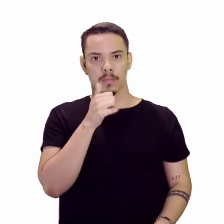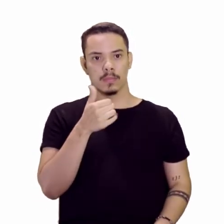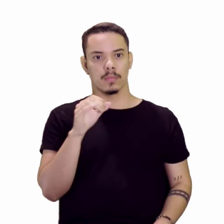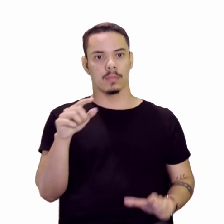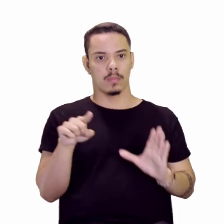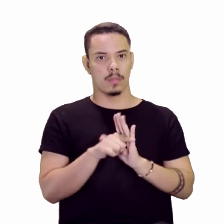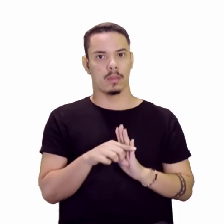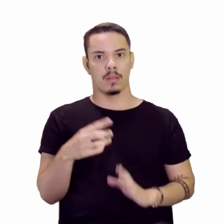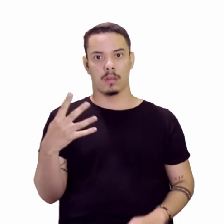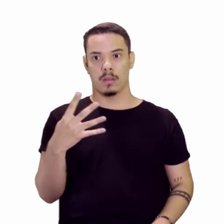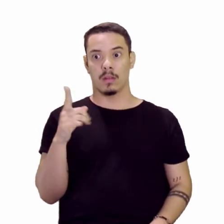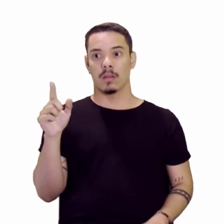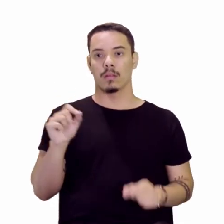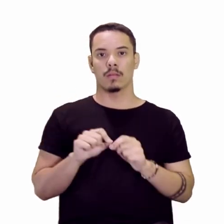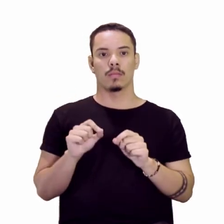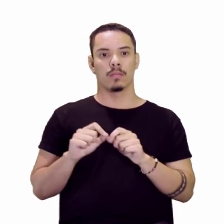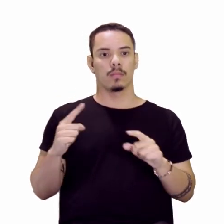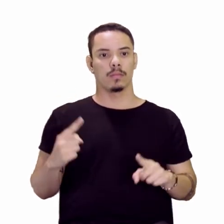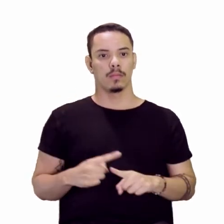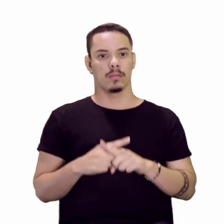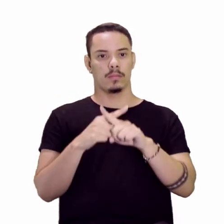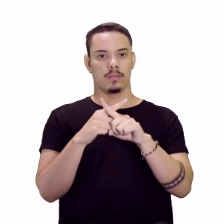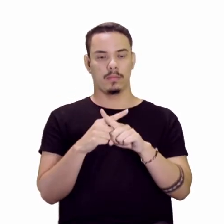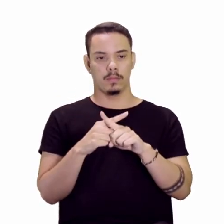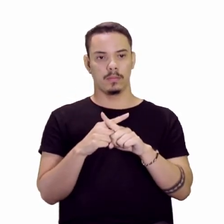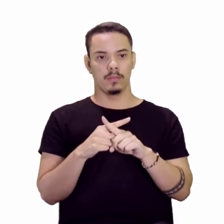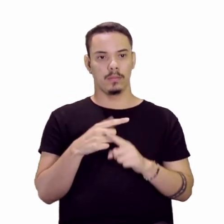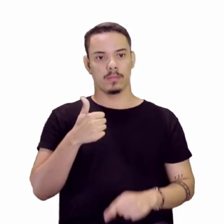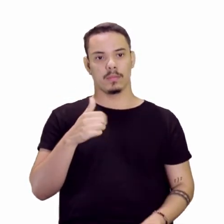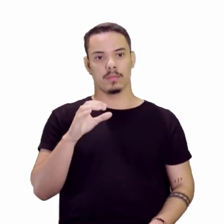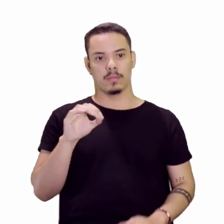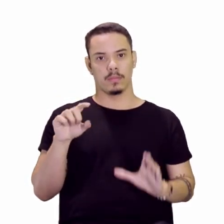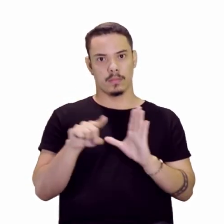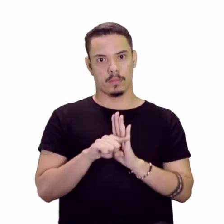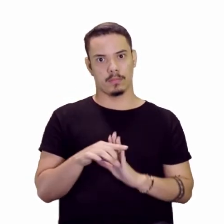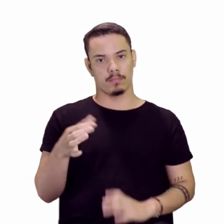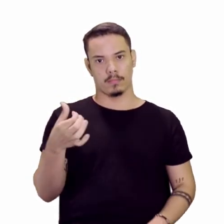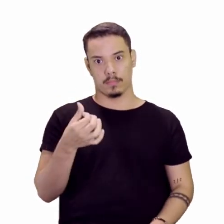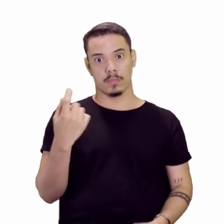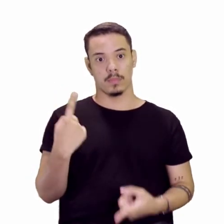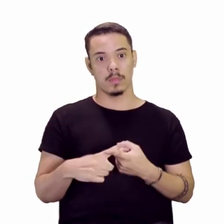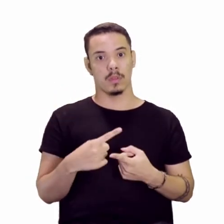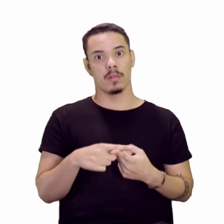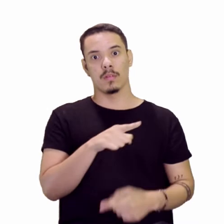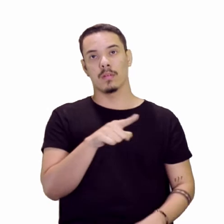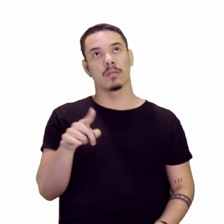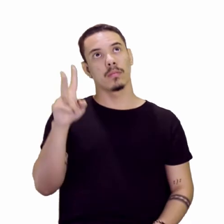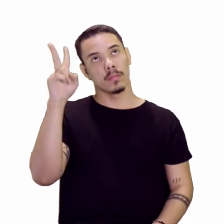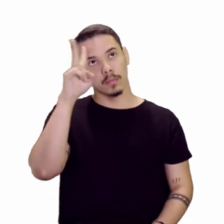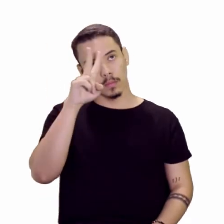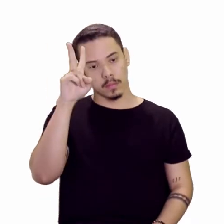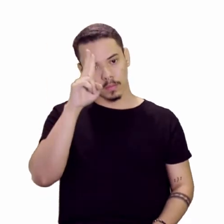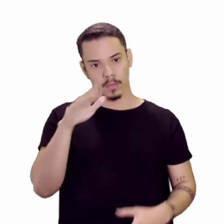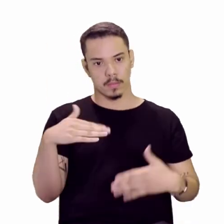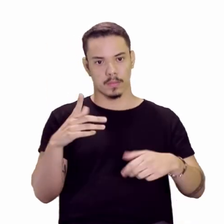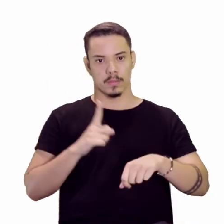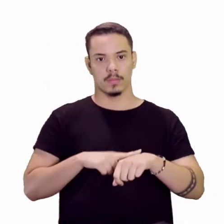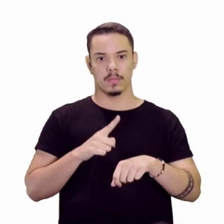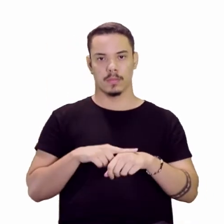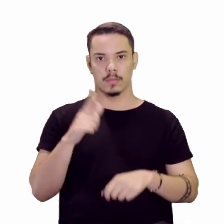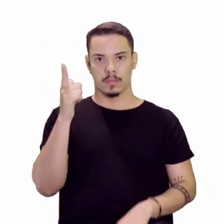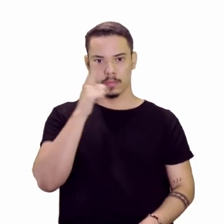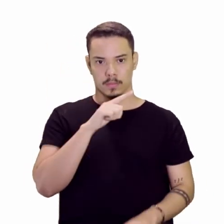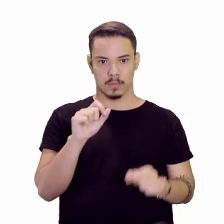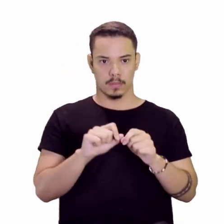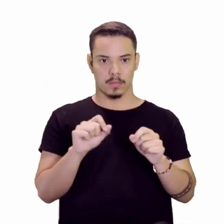menos 4, aqui você vai multiplicar por 10 a menos 6, porque você vai lembrar, olha só, que quando você elevar aqui